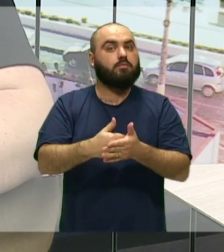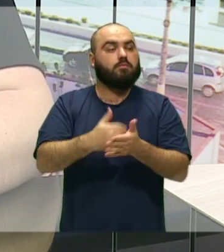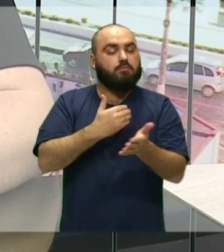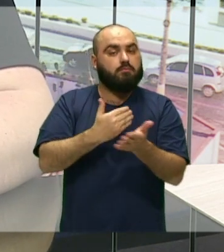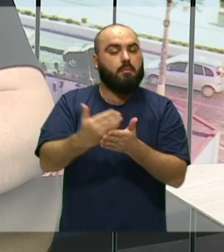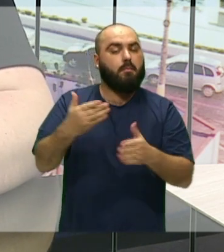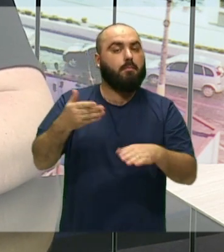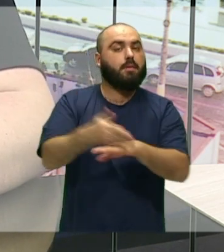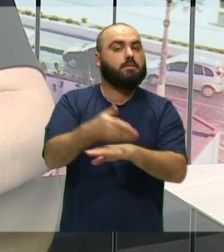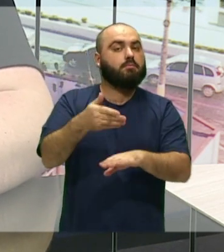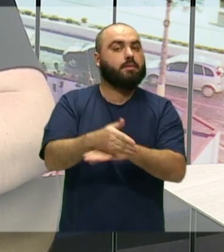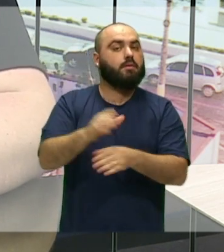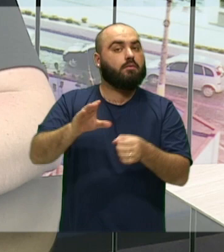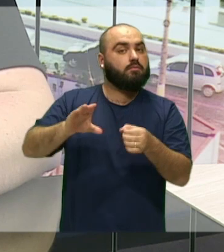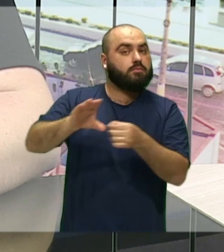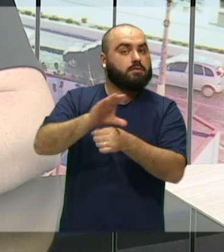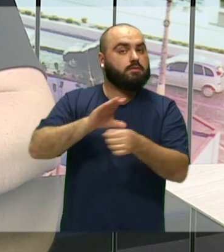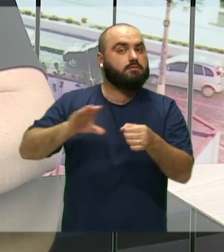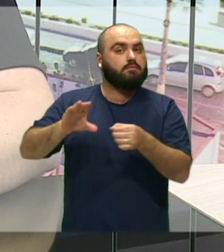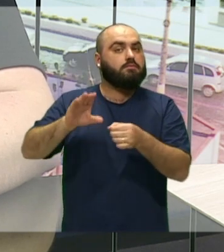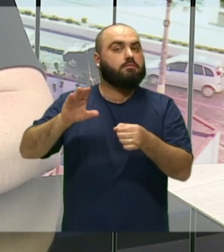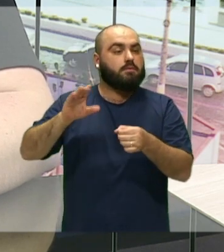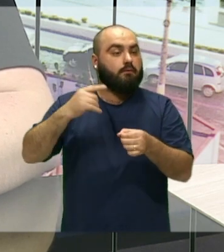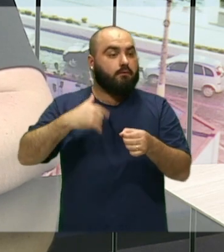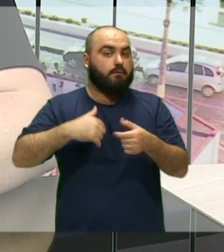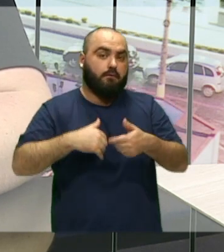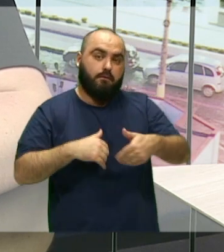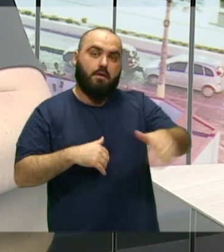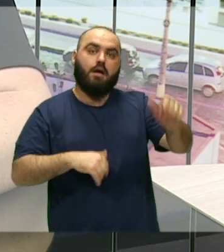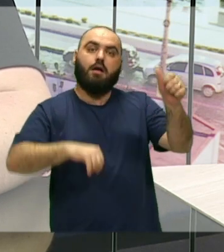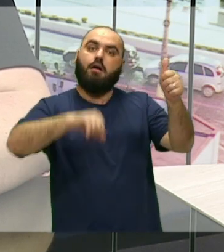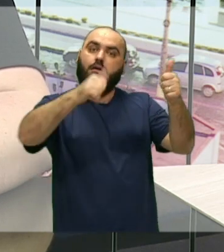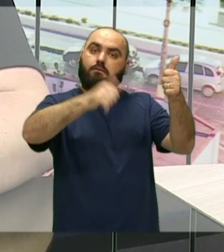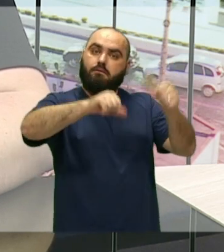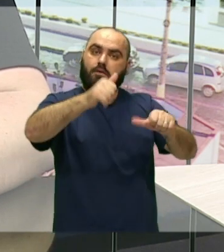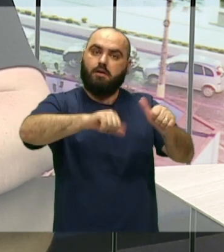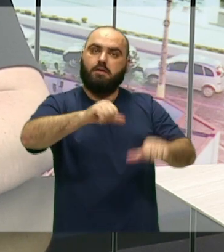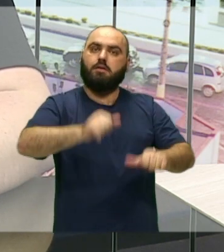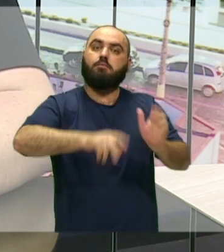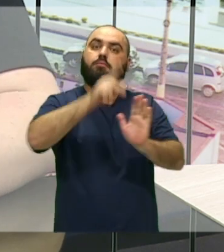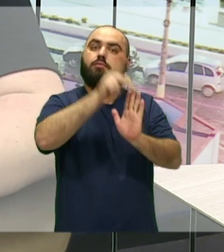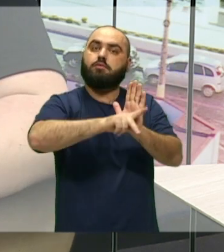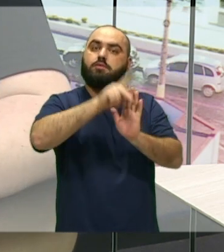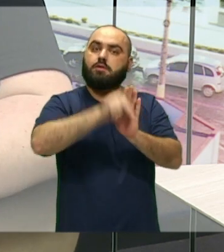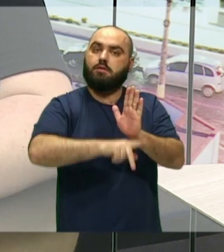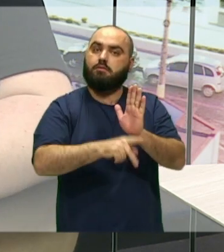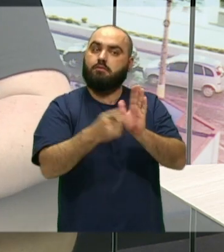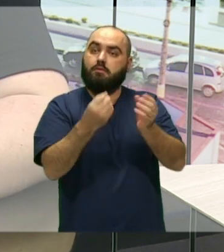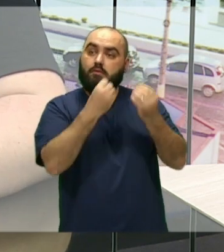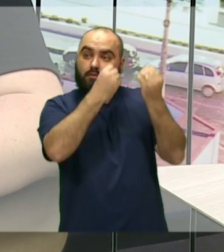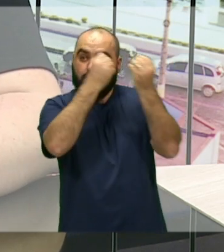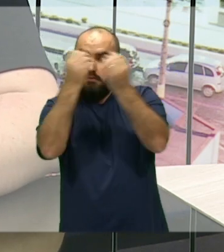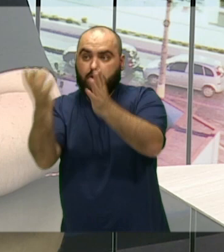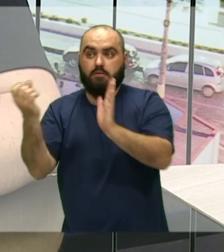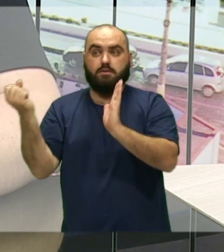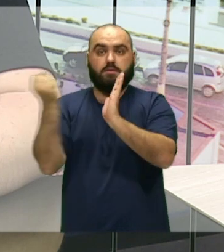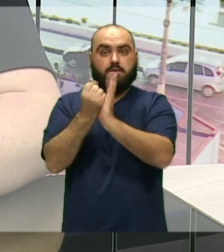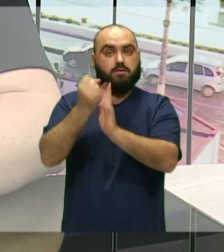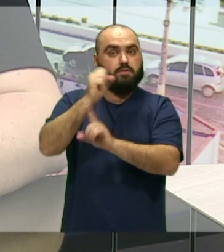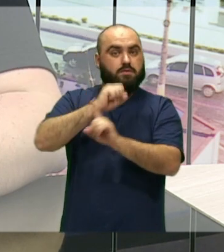comissão que é responsável pela avaliação eh do dos projetos encaminhados pelo selo social né